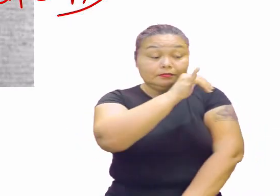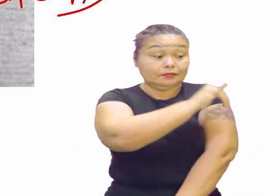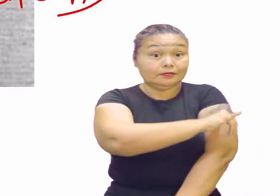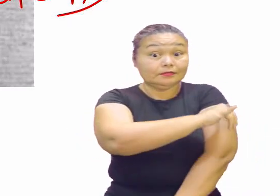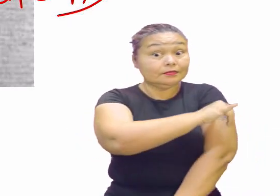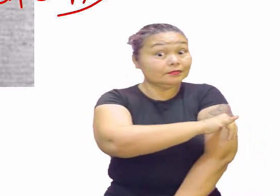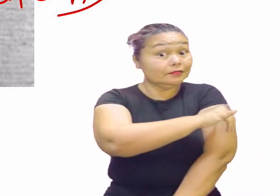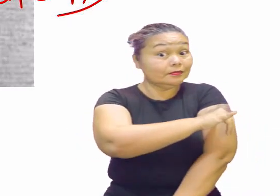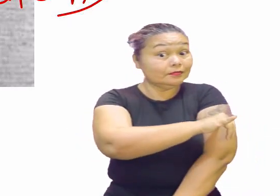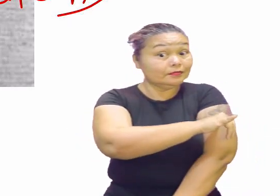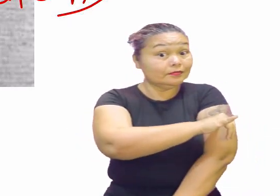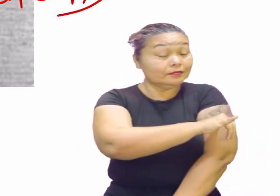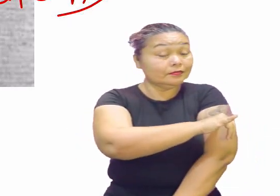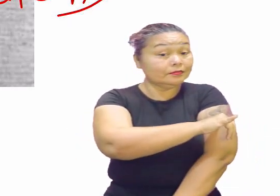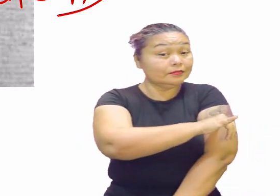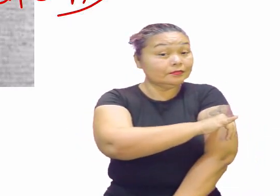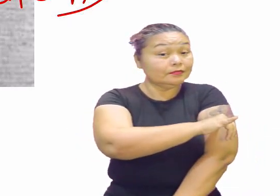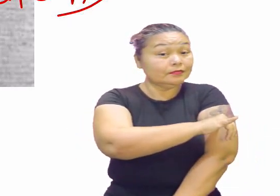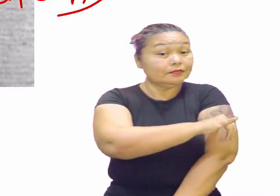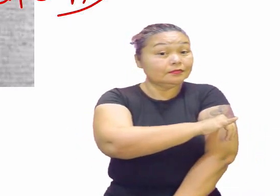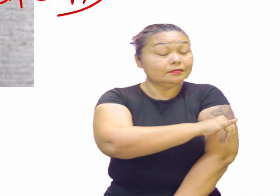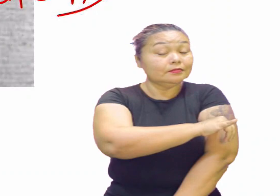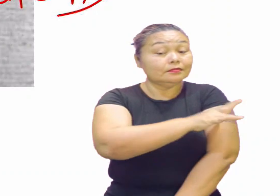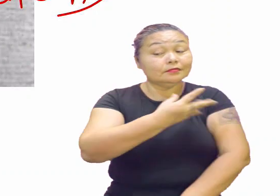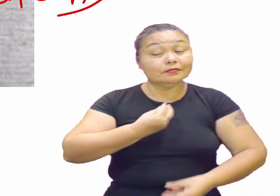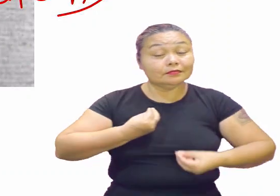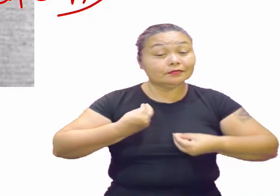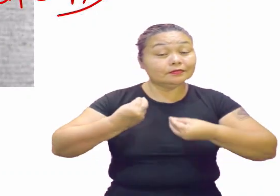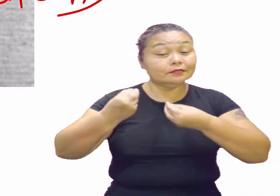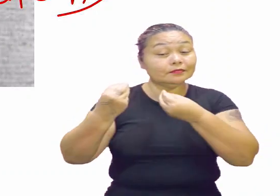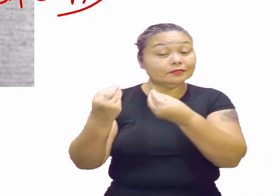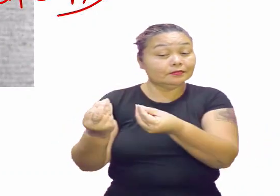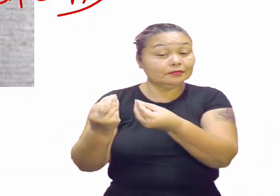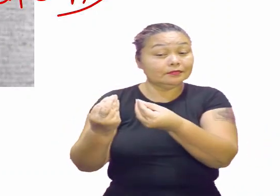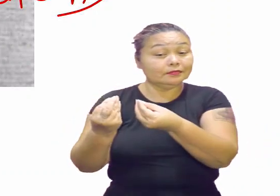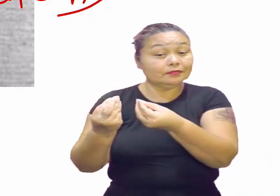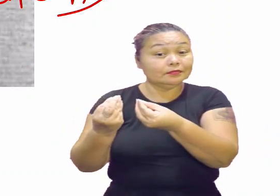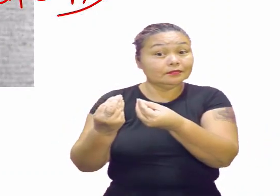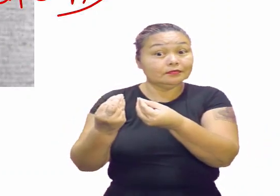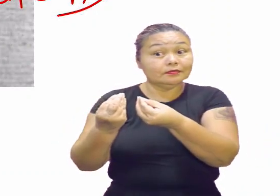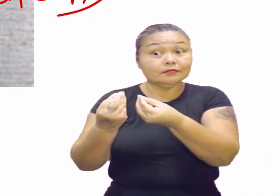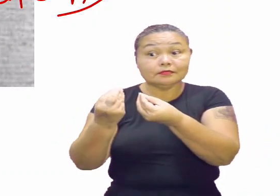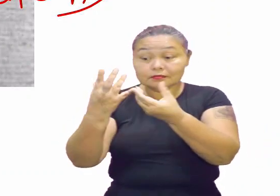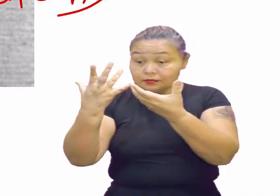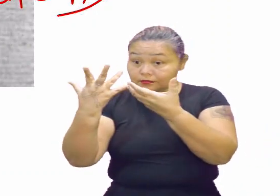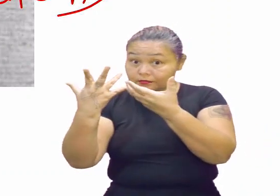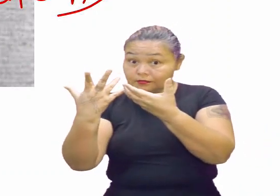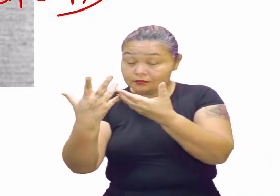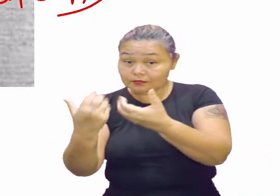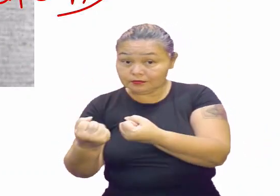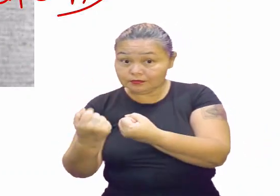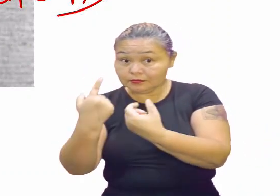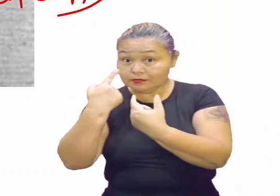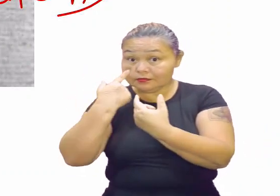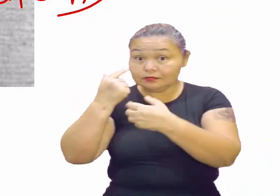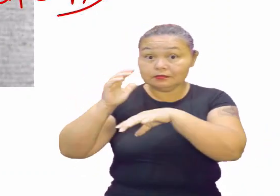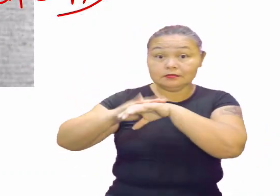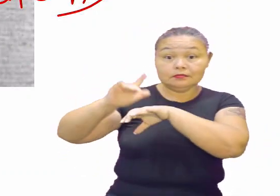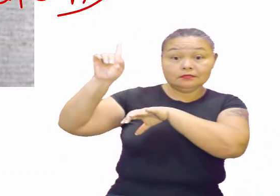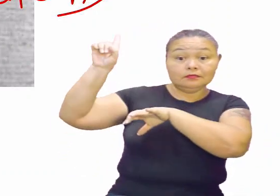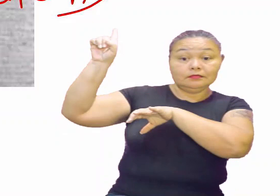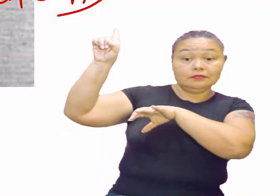Claro que isso aí foi dado a ele, tanto é que ele assume. Vejo aqui